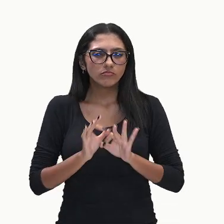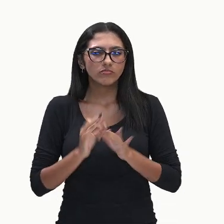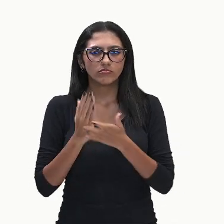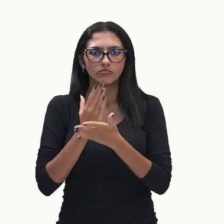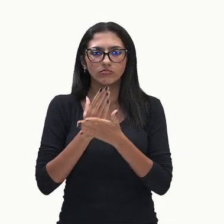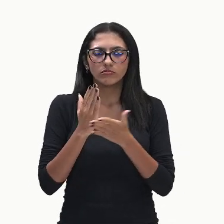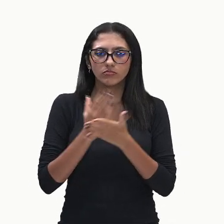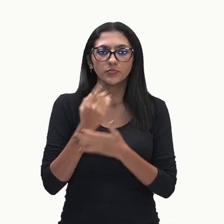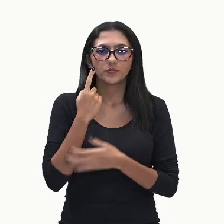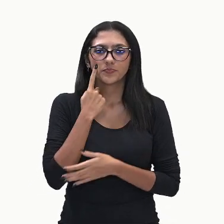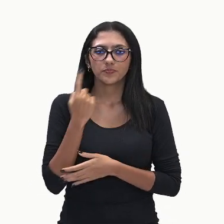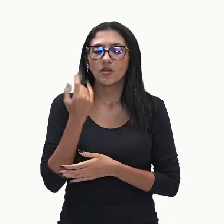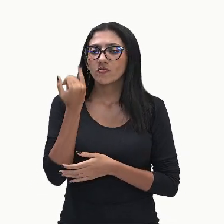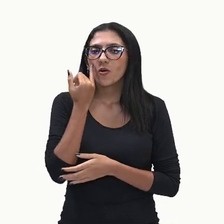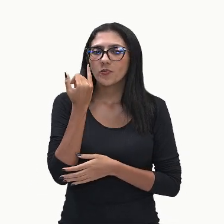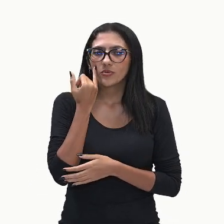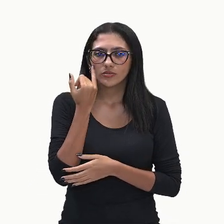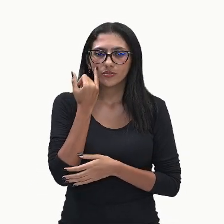dados aqui, ó.